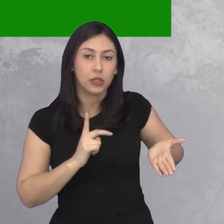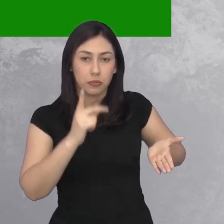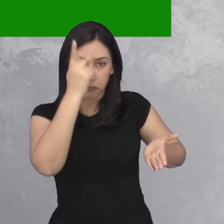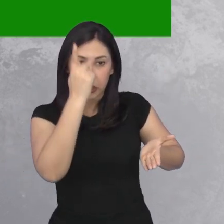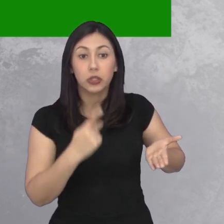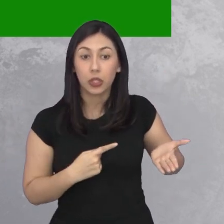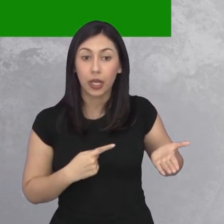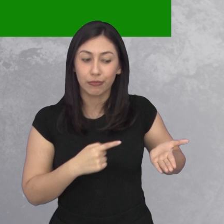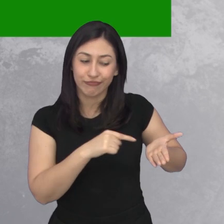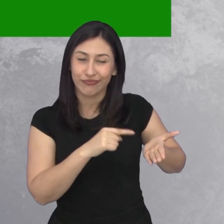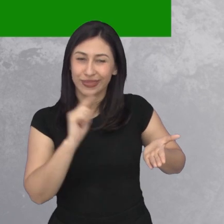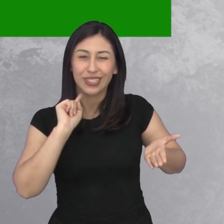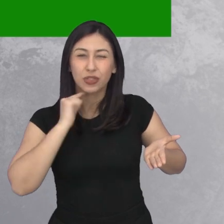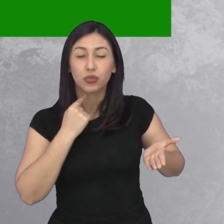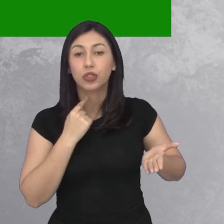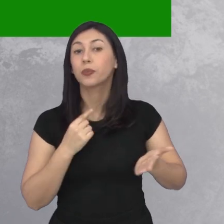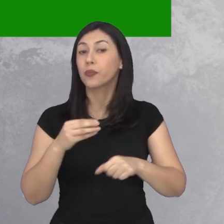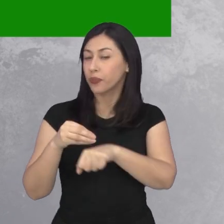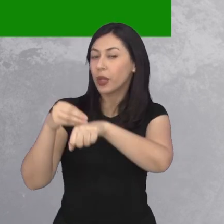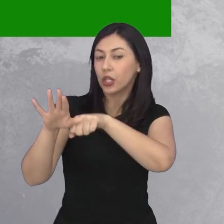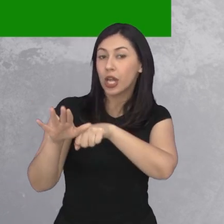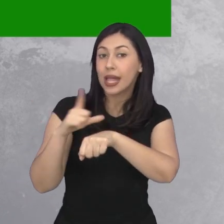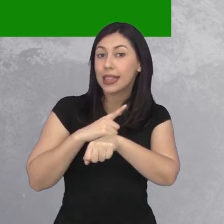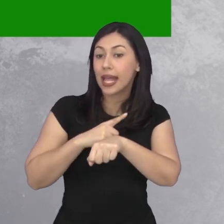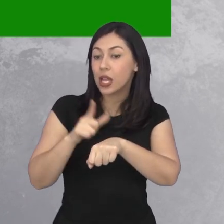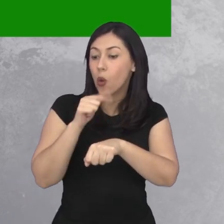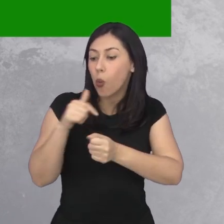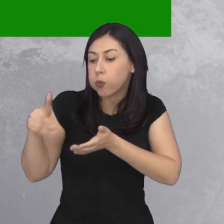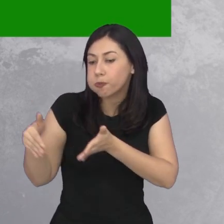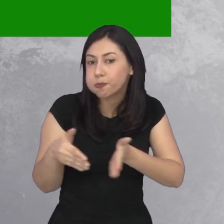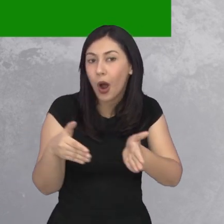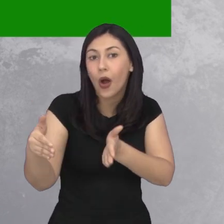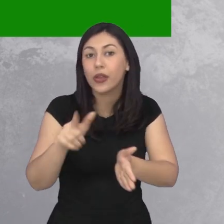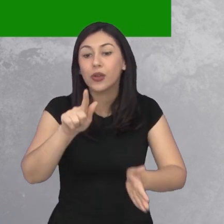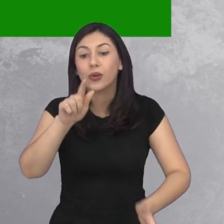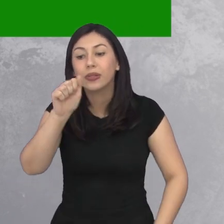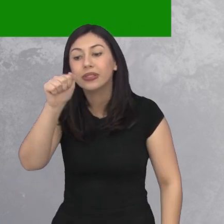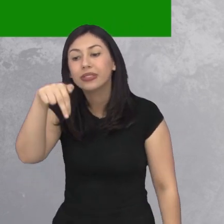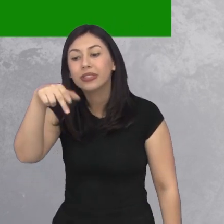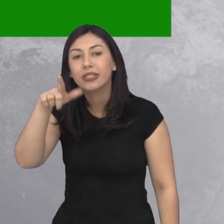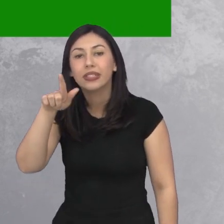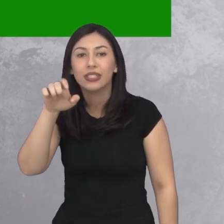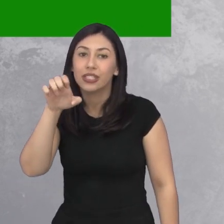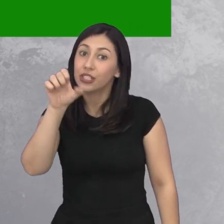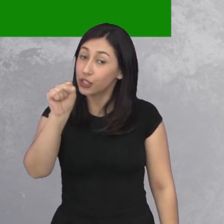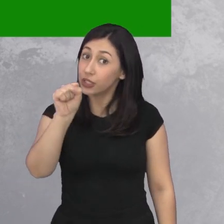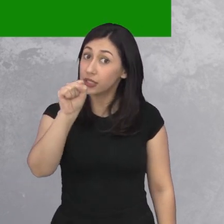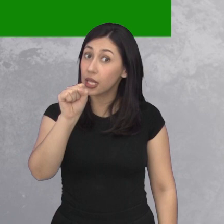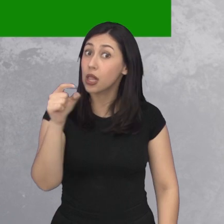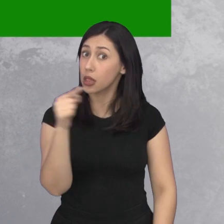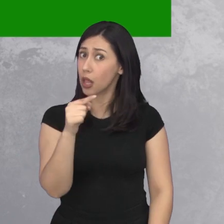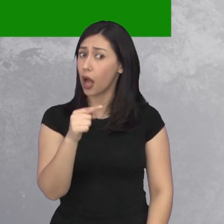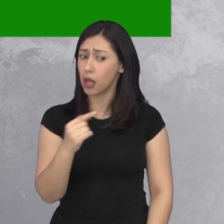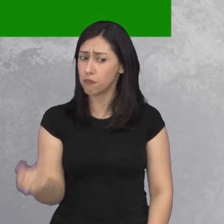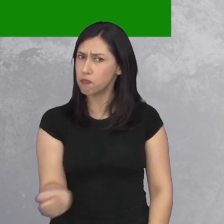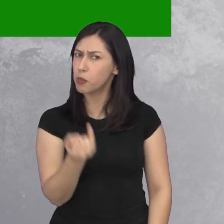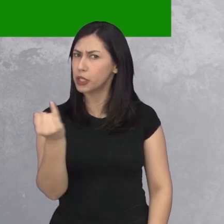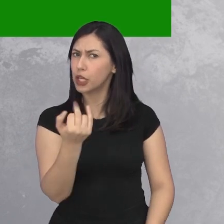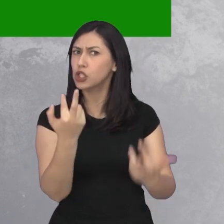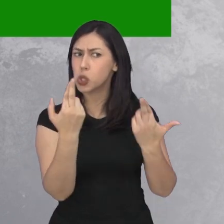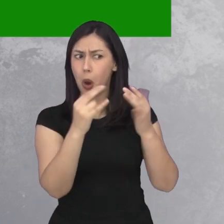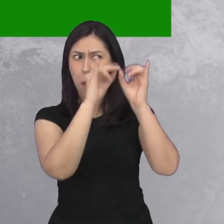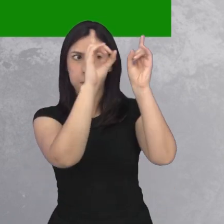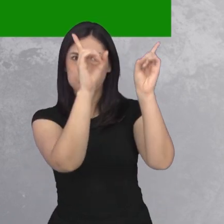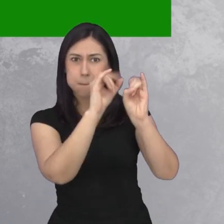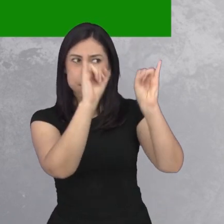suja. Dica 2. Este país é banhado pelo rio Ganges, que é considerado sagrado na cultura hindu e também é um